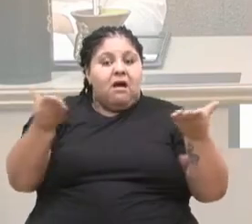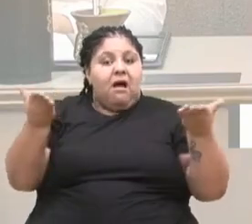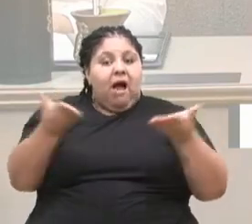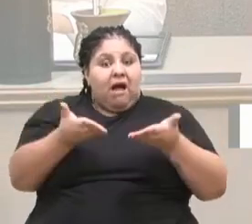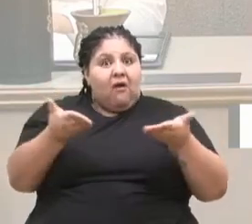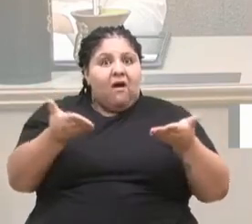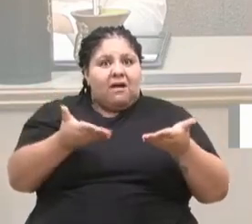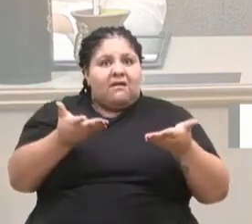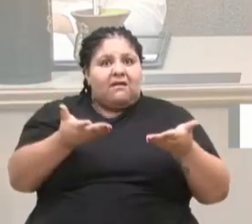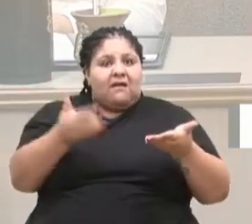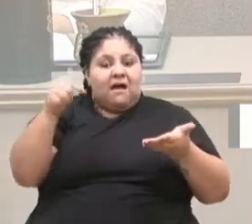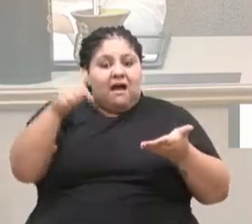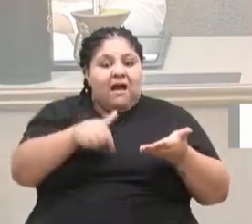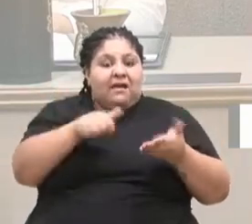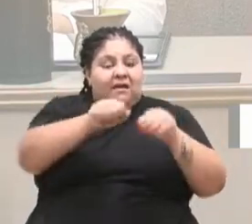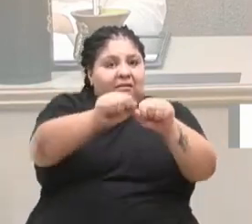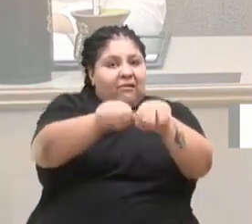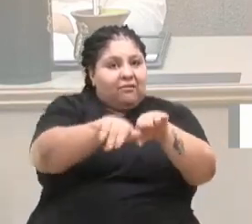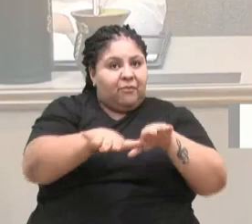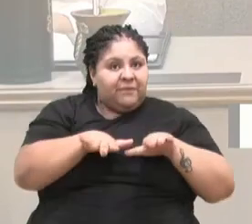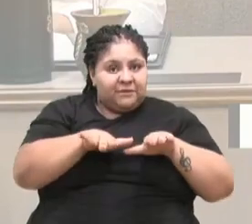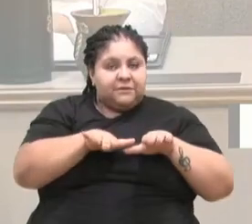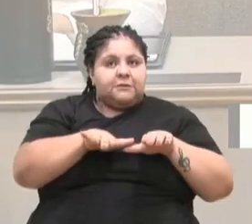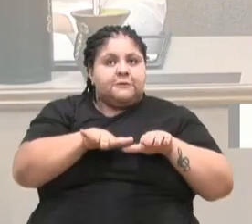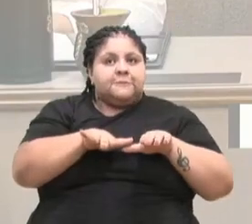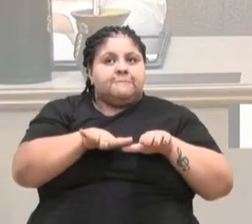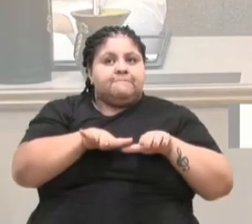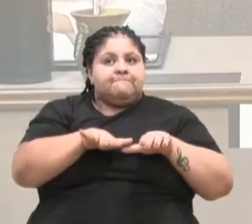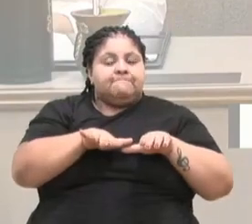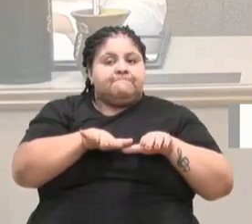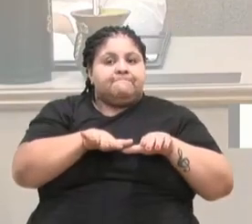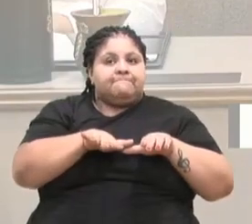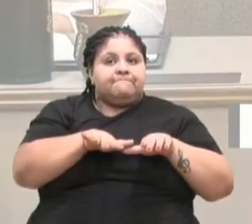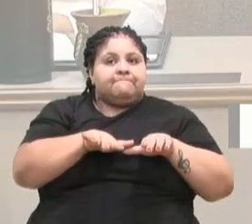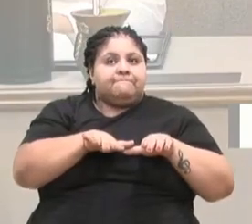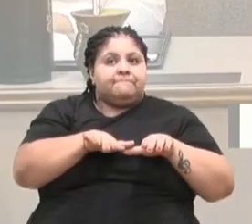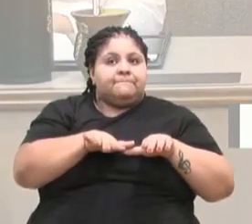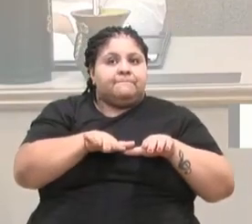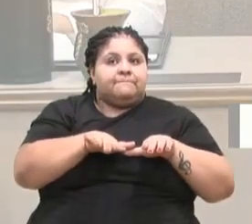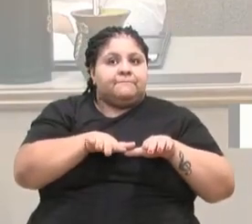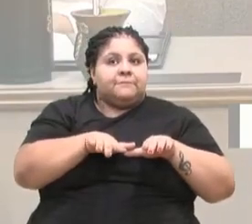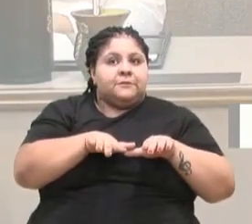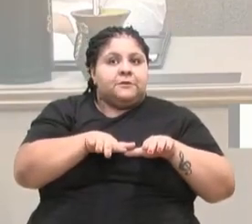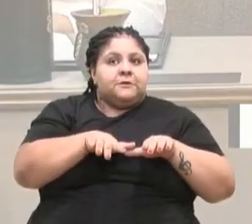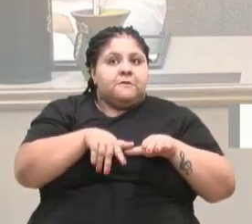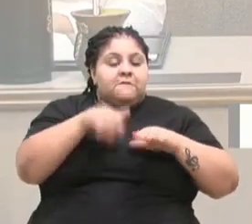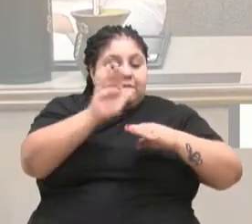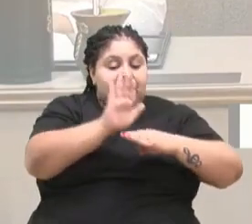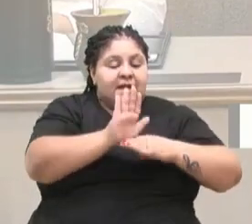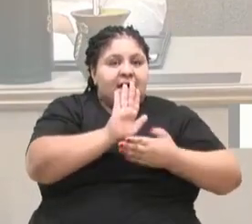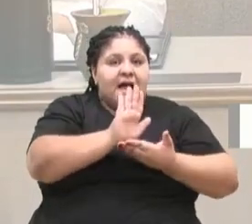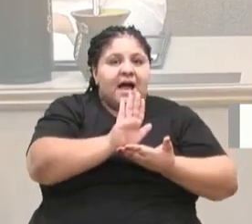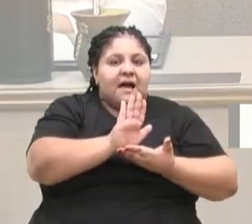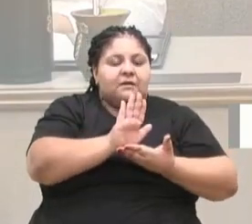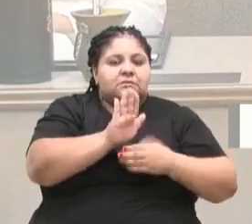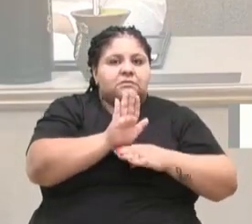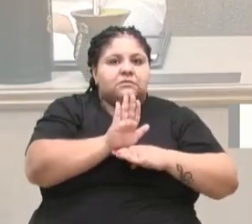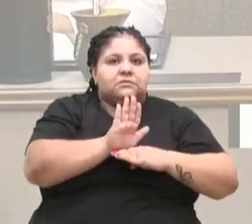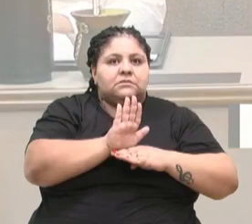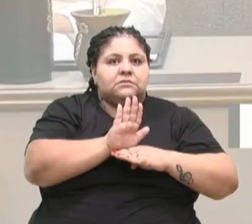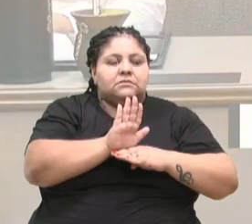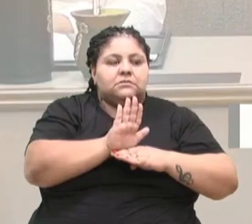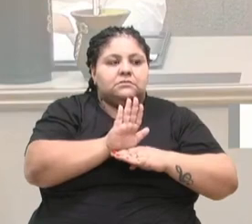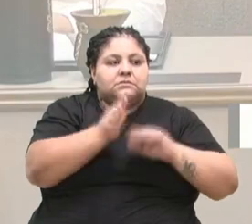ou enfim, aqui neste plenário, vai contribuir para que as pessoas deem mais atenção para